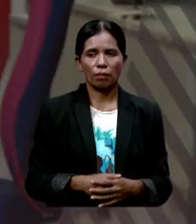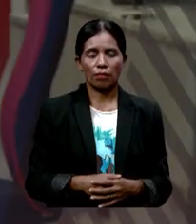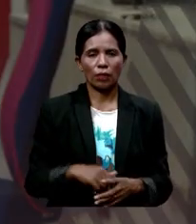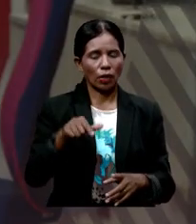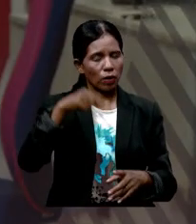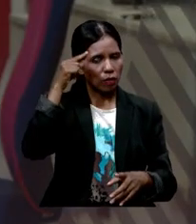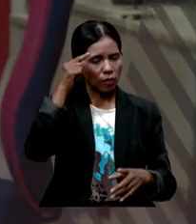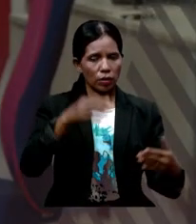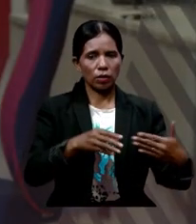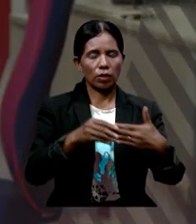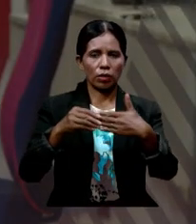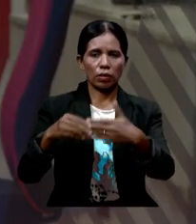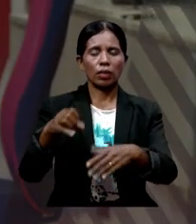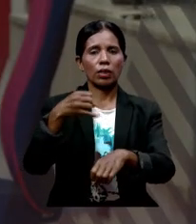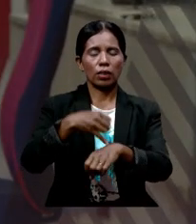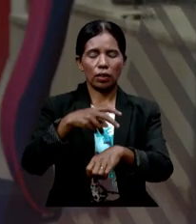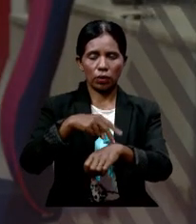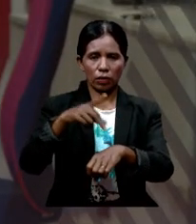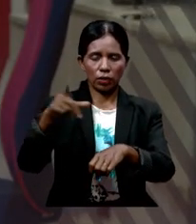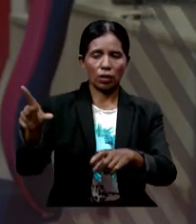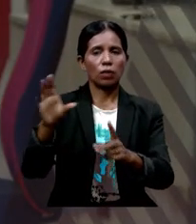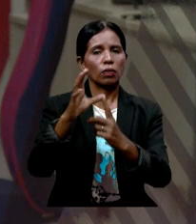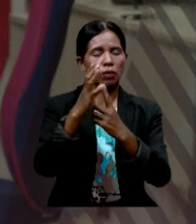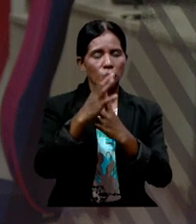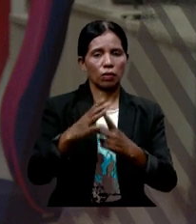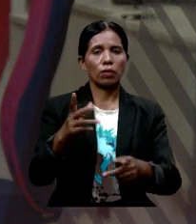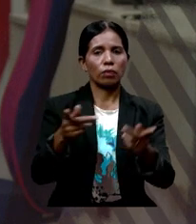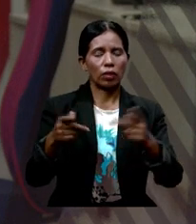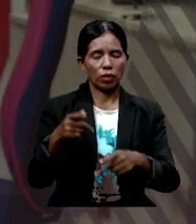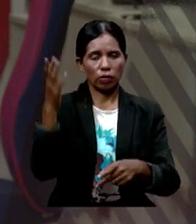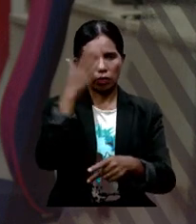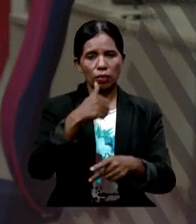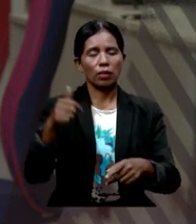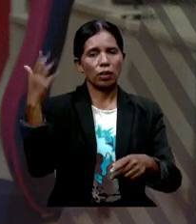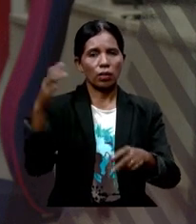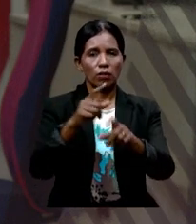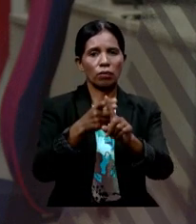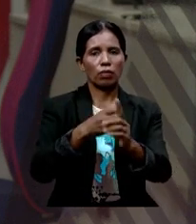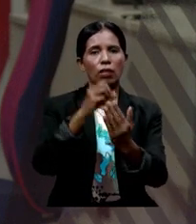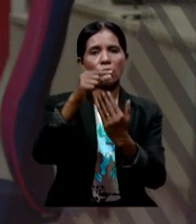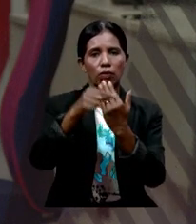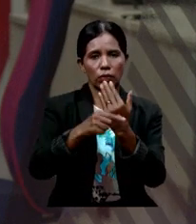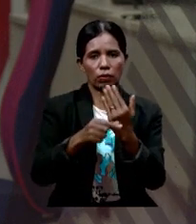O governo se organiza evento internacional Arte e Cultura no Turismo e a Fula em agosto.